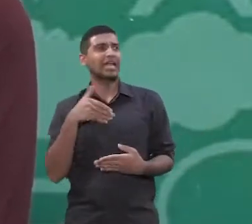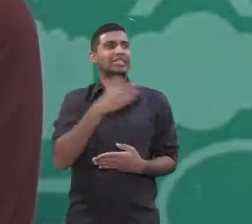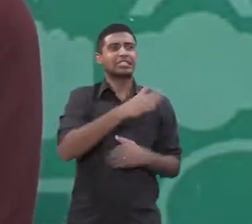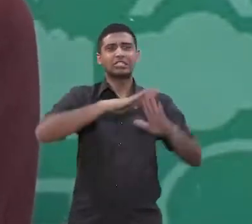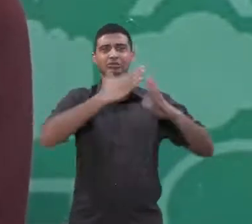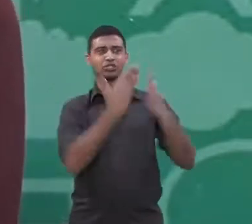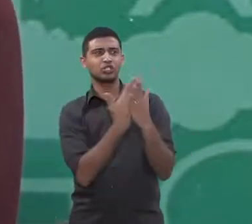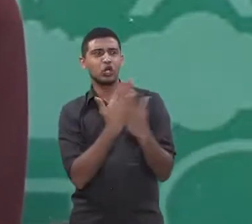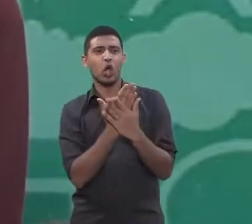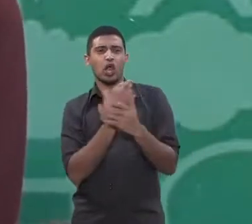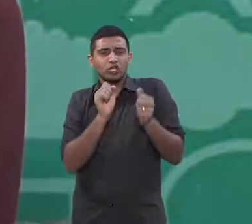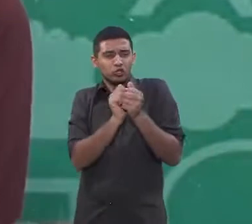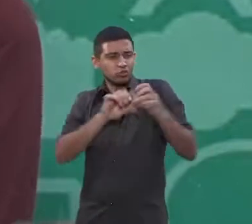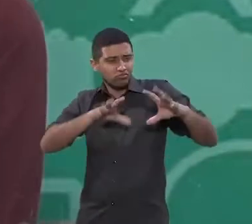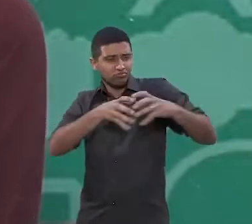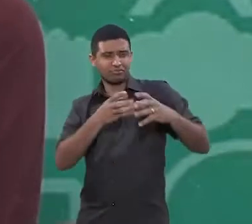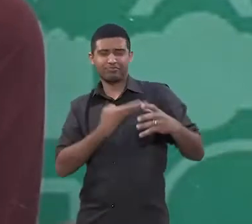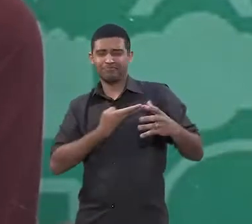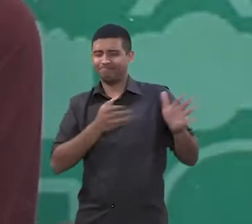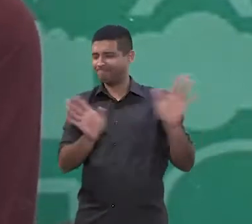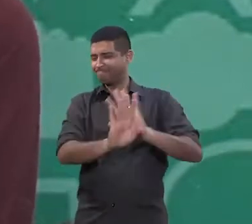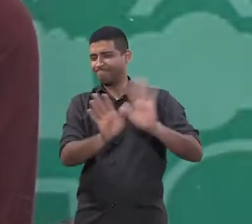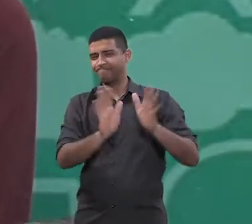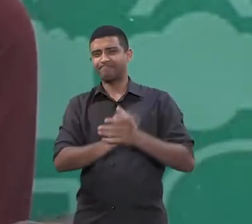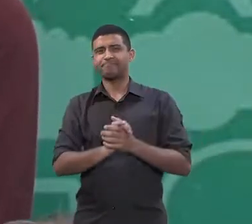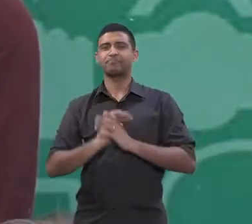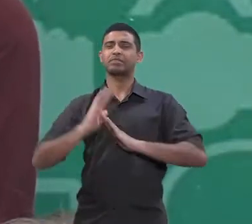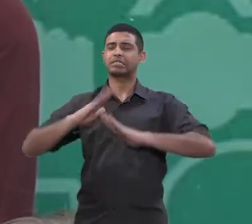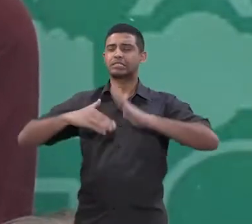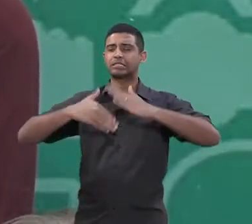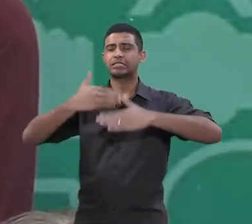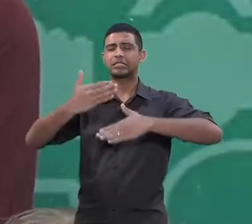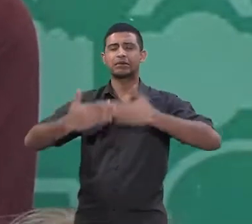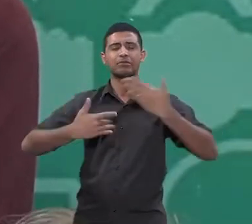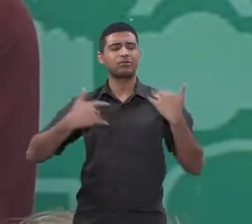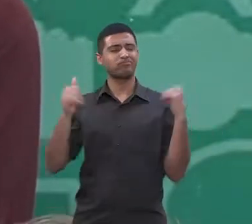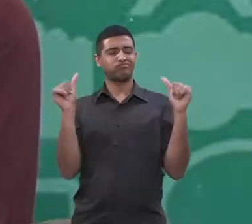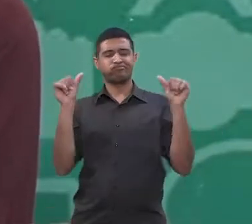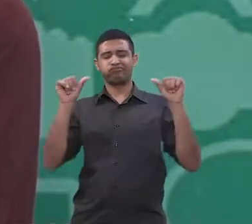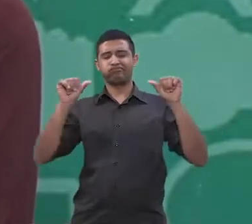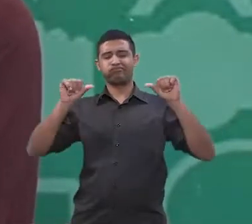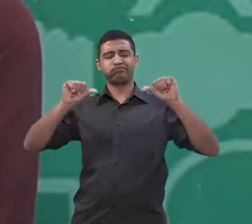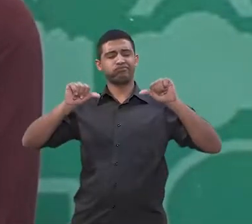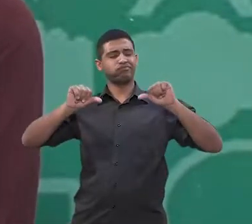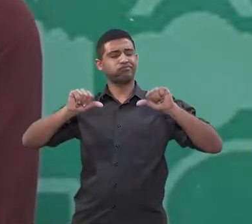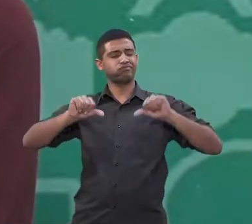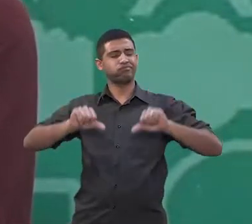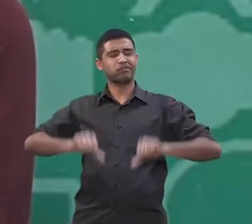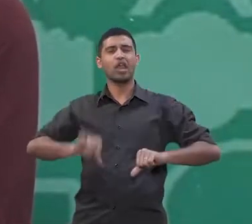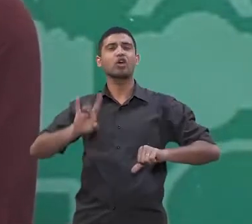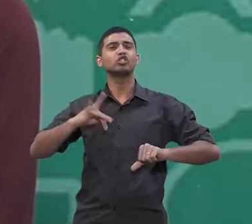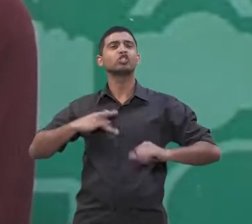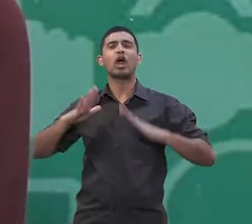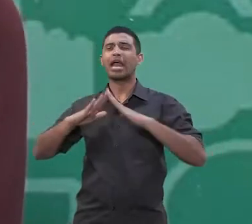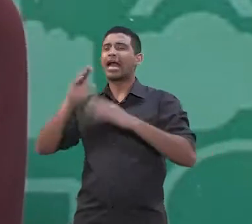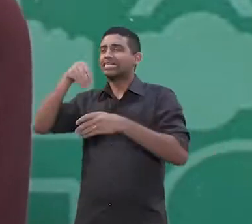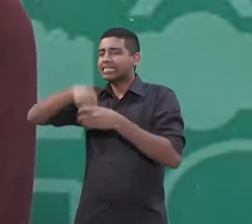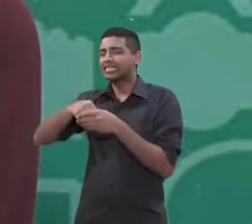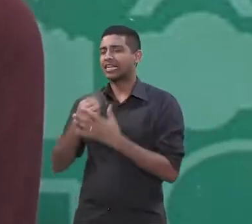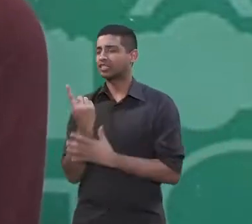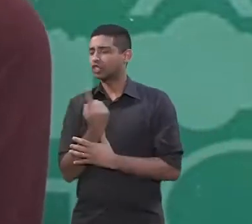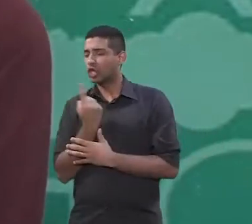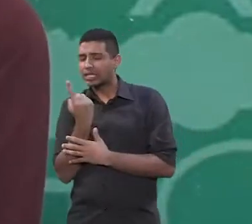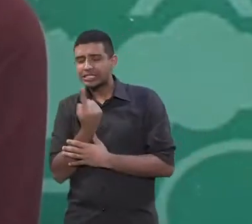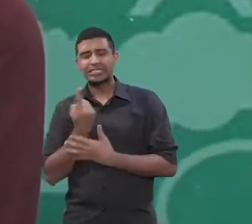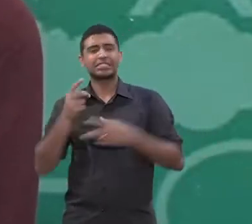dos meus, entre aspas, amigos. E, assim, isso foi me fazendo muito mal. Eu ficava dentro de casa no computador, como